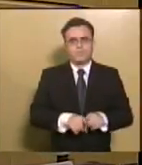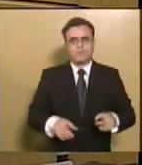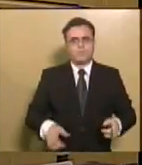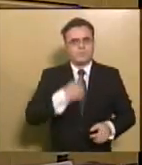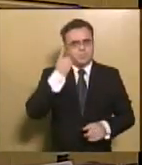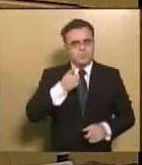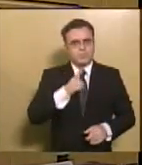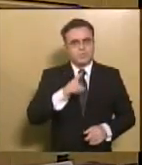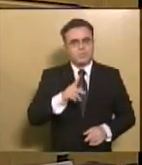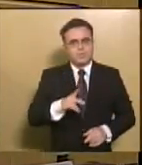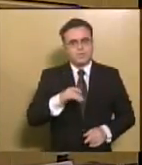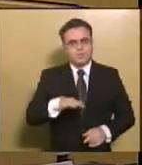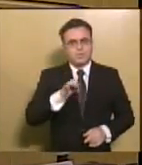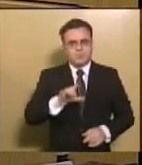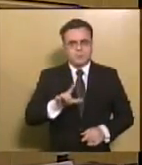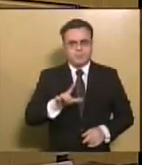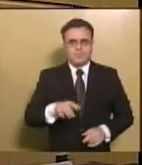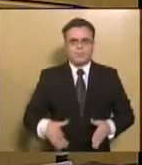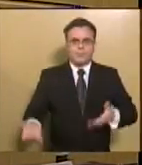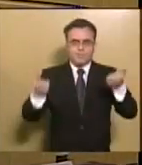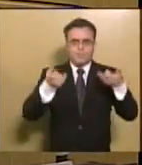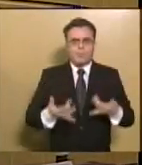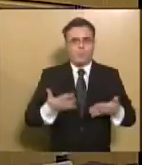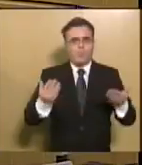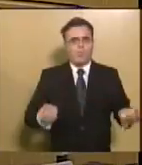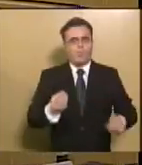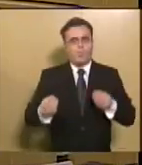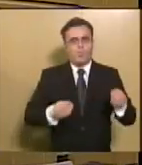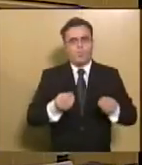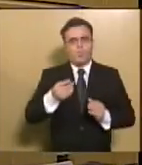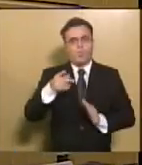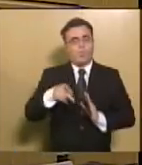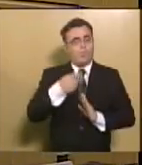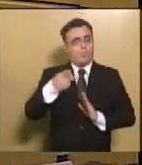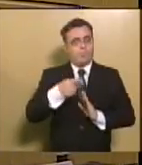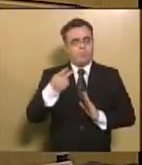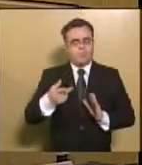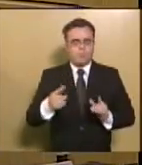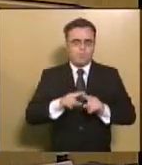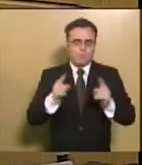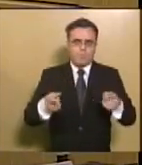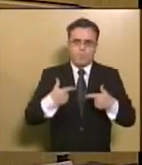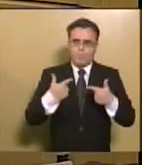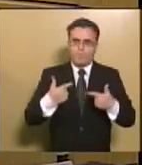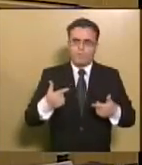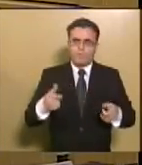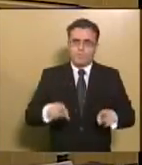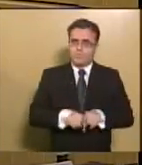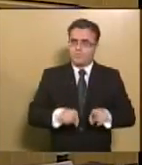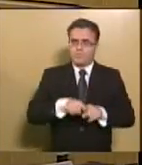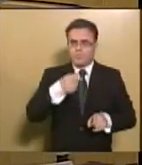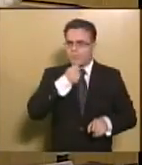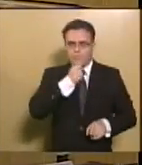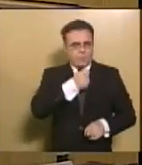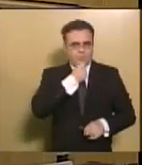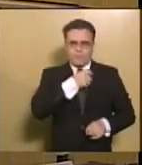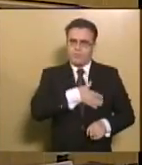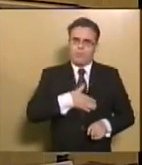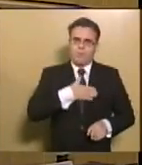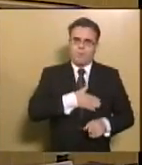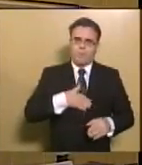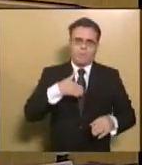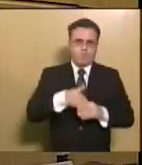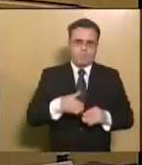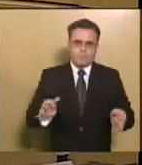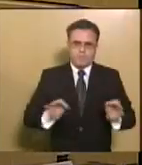uma luz em fevereiro, ainda protocolou no recesso, mas que também não foi apreciado. Ou seja, além dos temas que